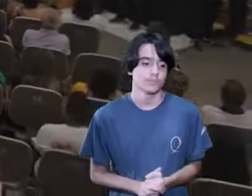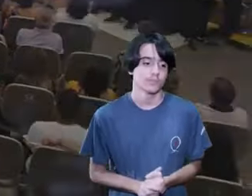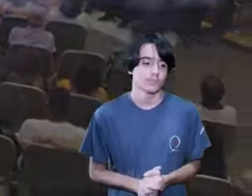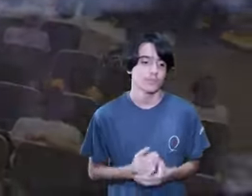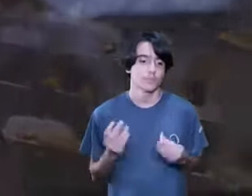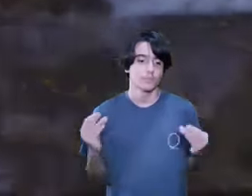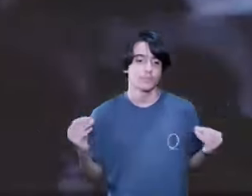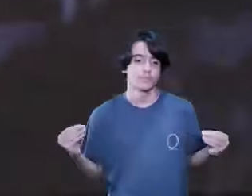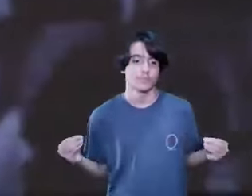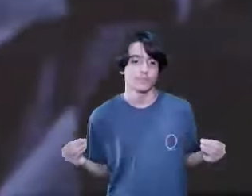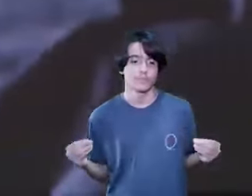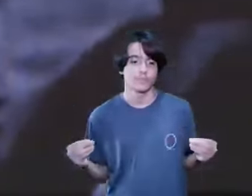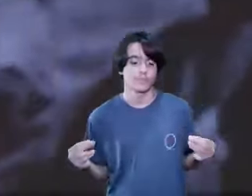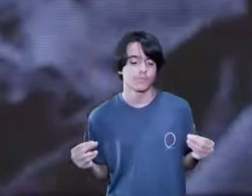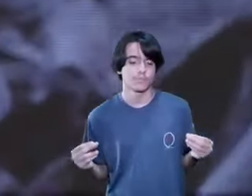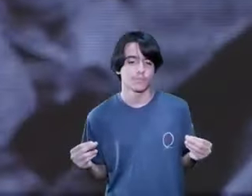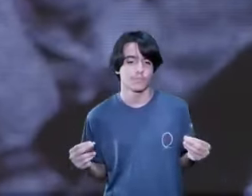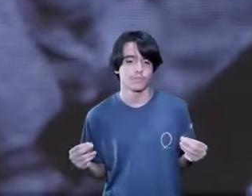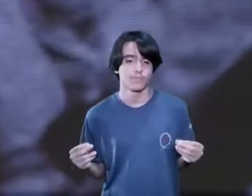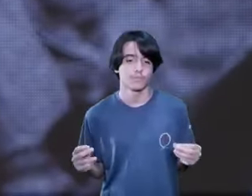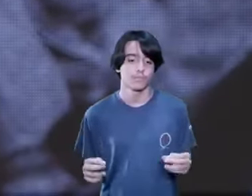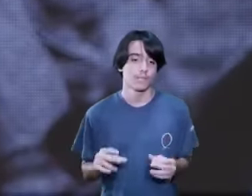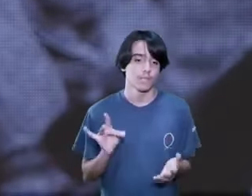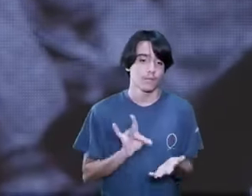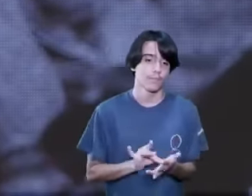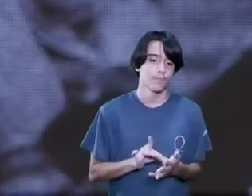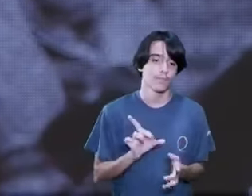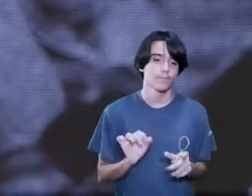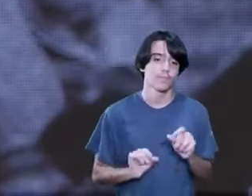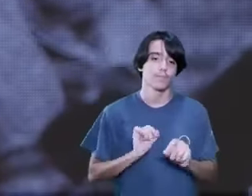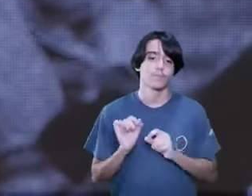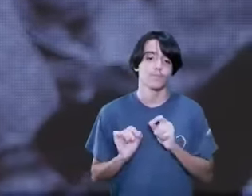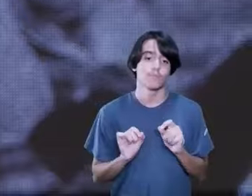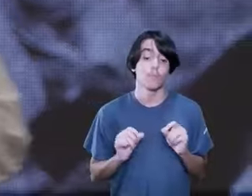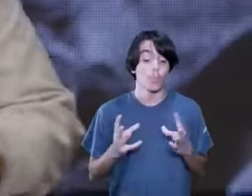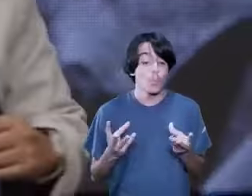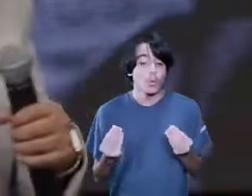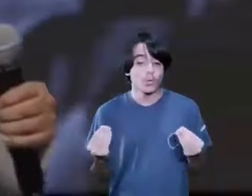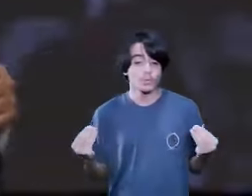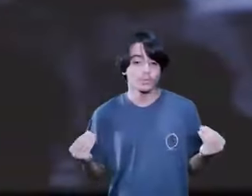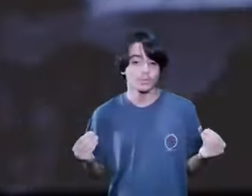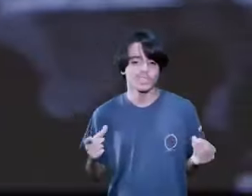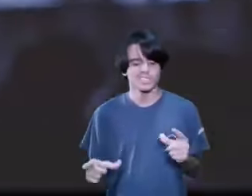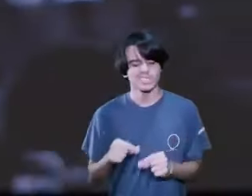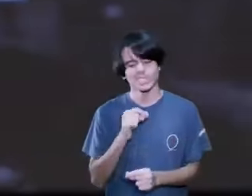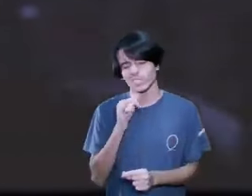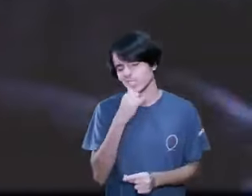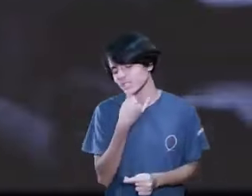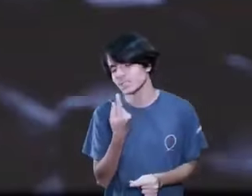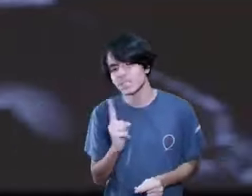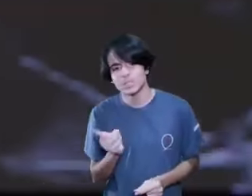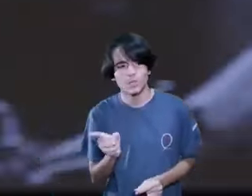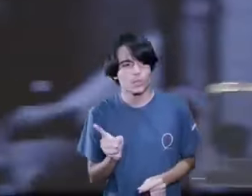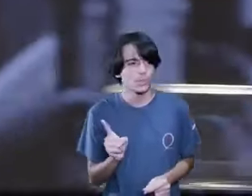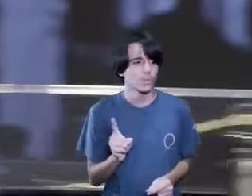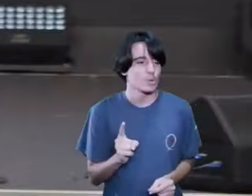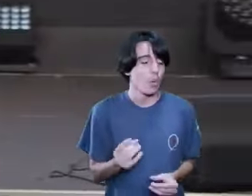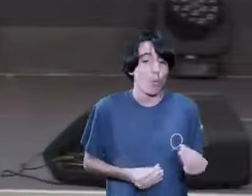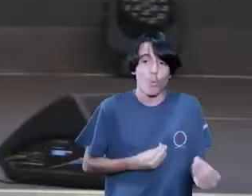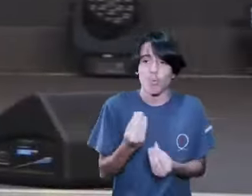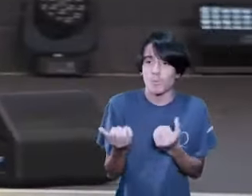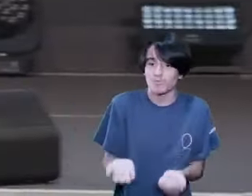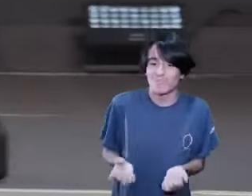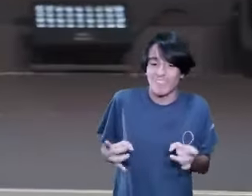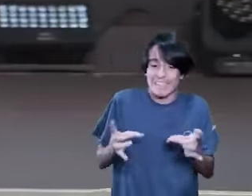muito da exigência, realmente era muito. E ele saiu chateado e falou: não, é muita coisa